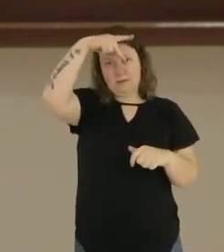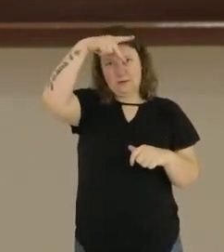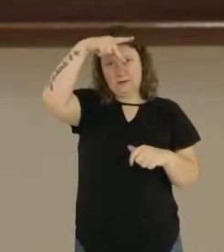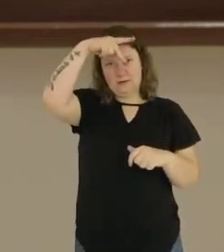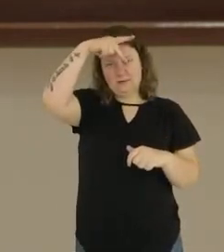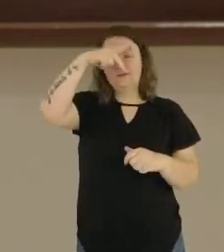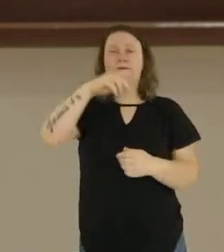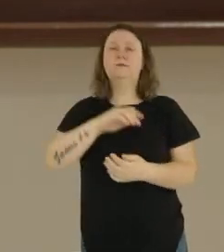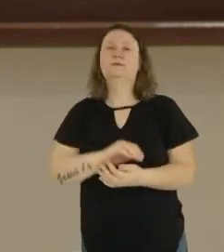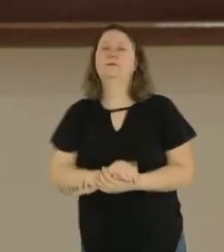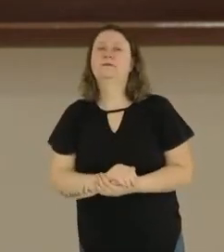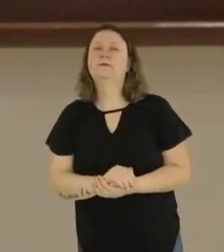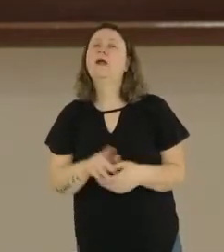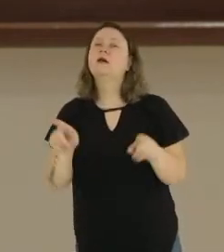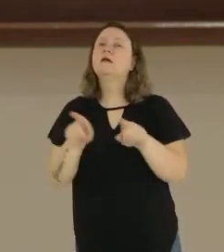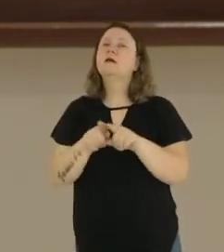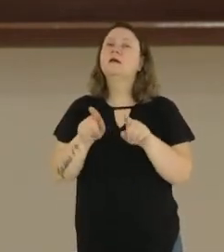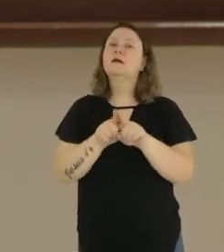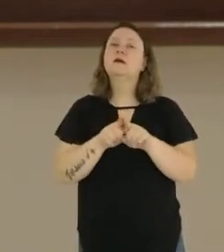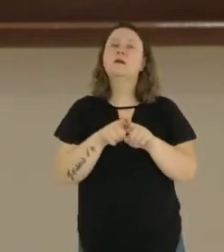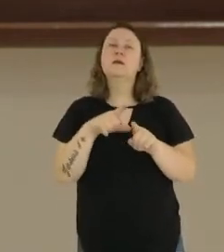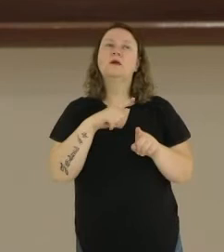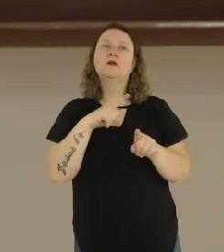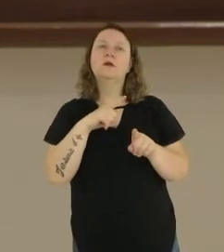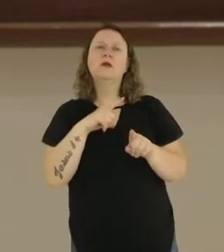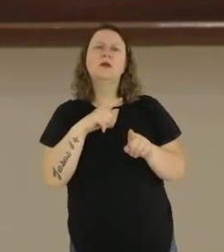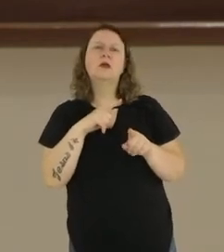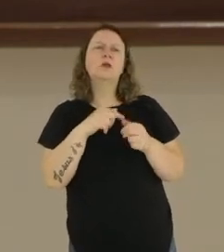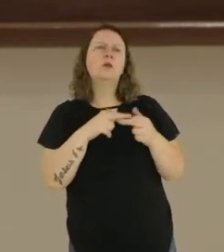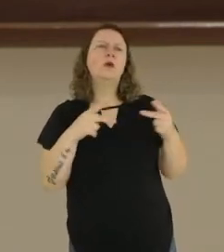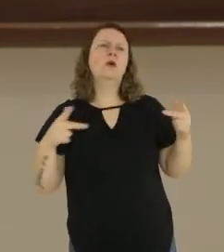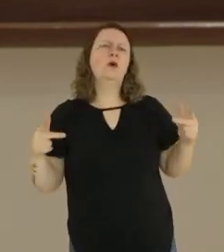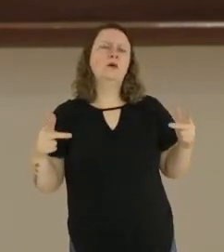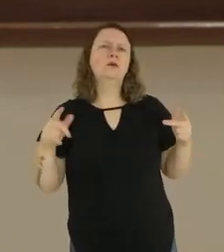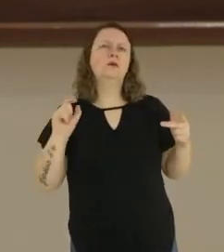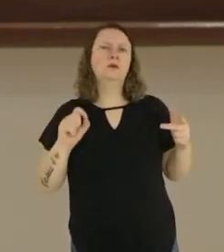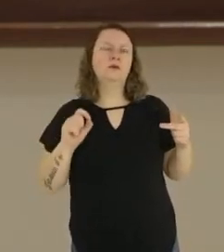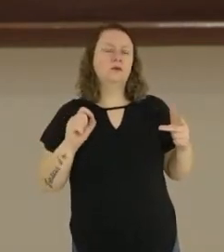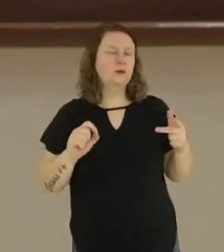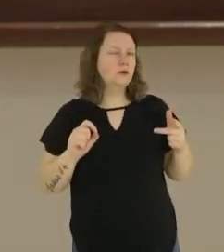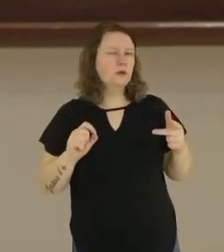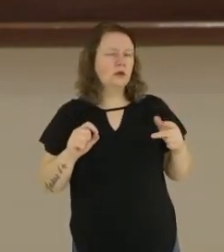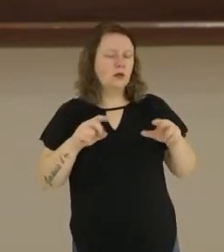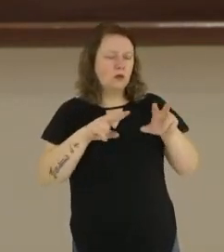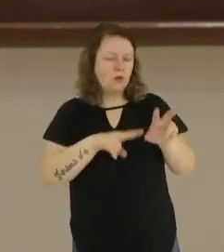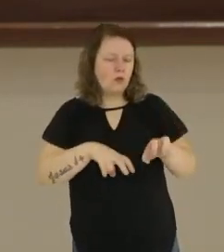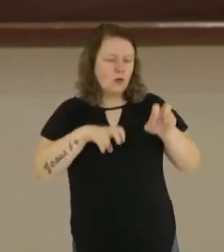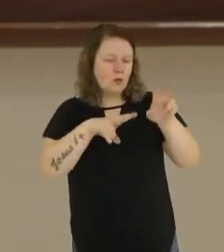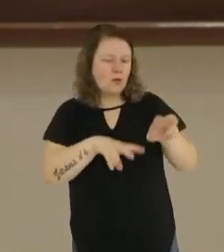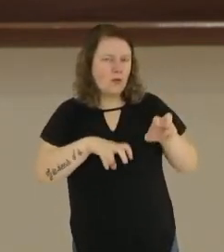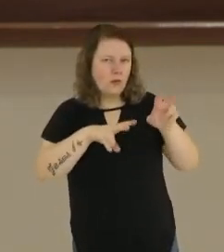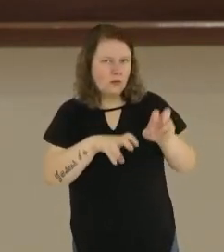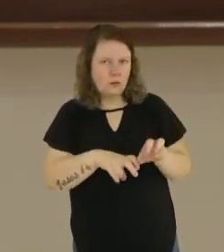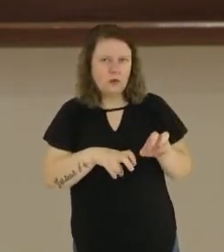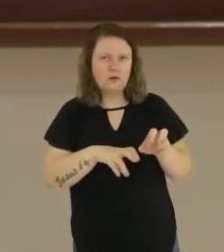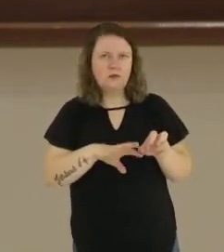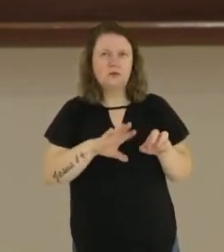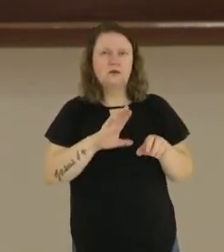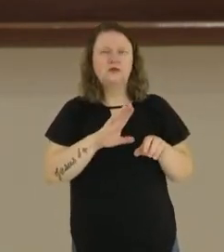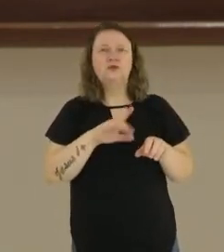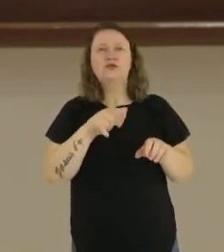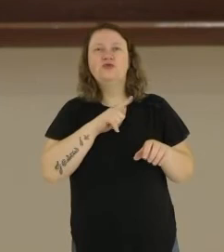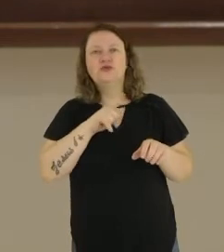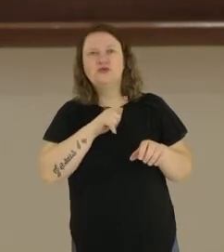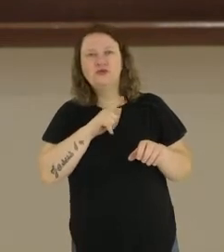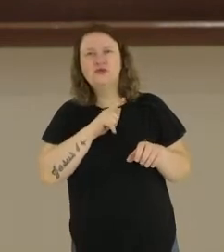E nós vamos ver que os gêneros mais cultivados por eles eram os mesmos que eles consumiam na sua terra natal, lá